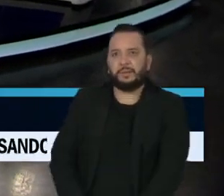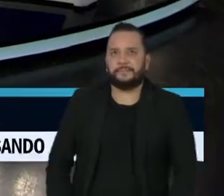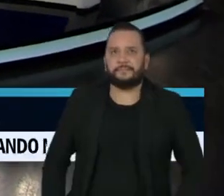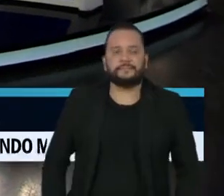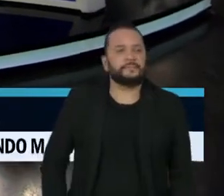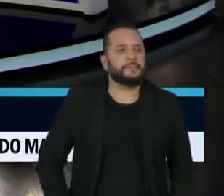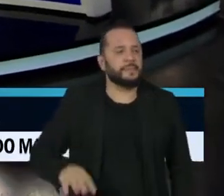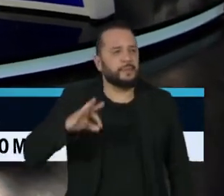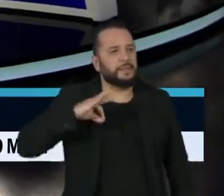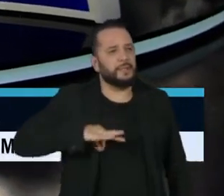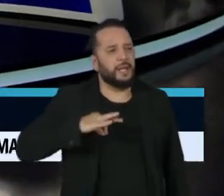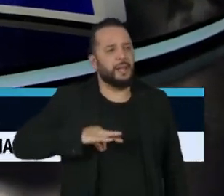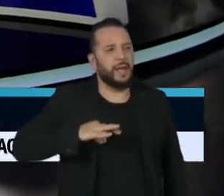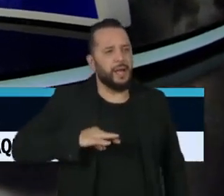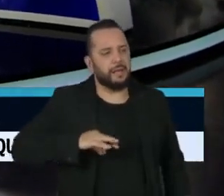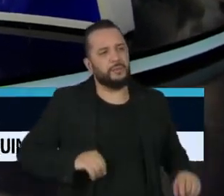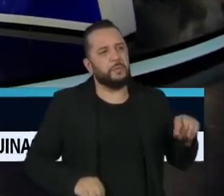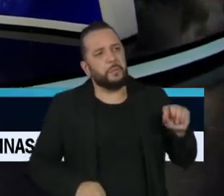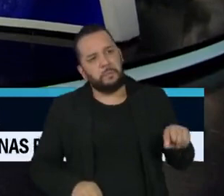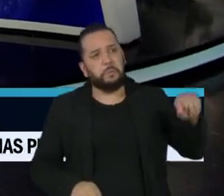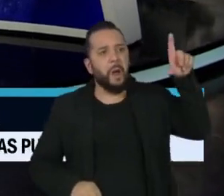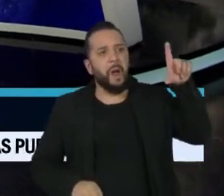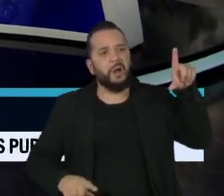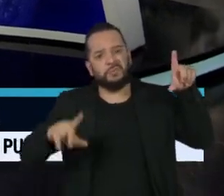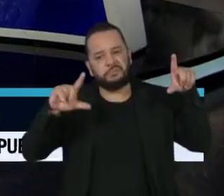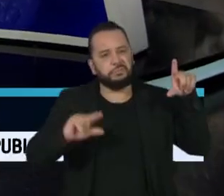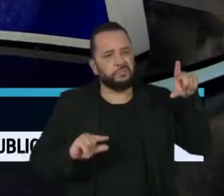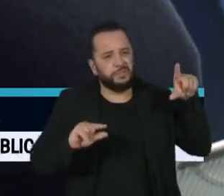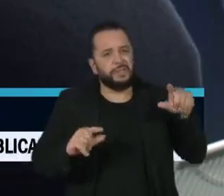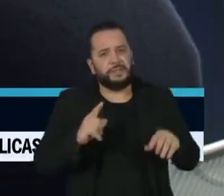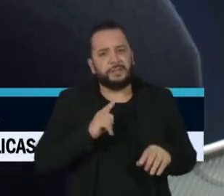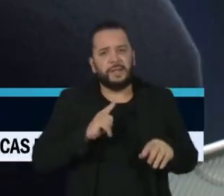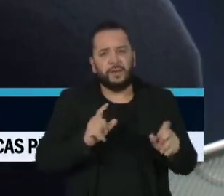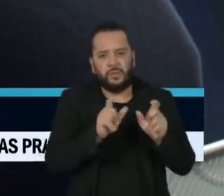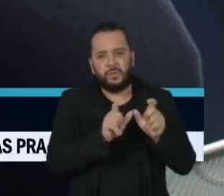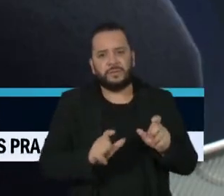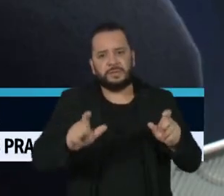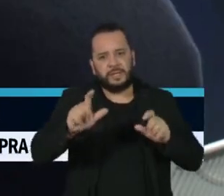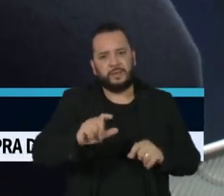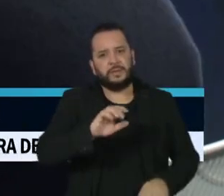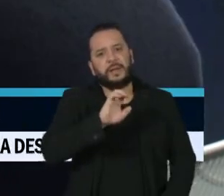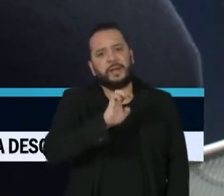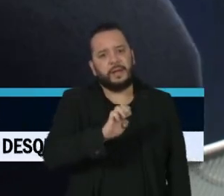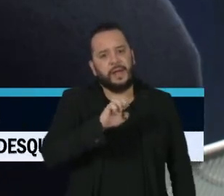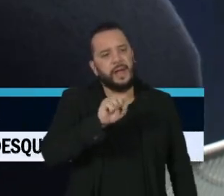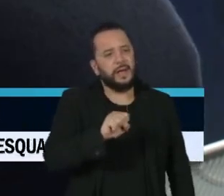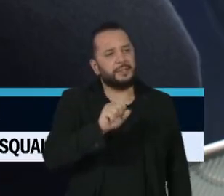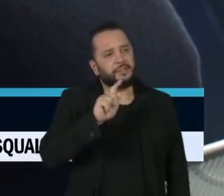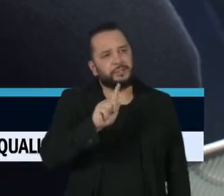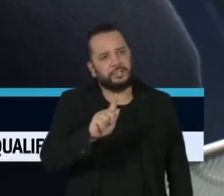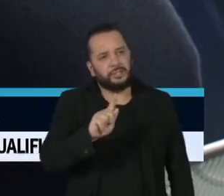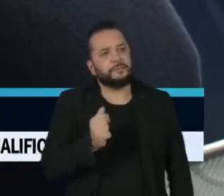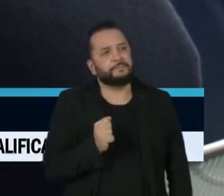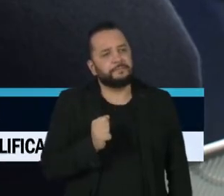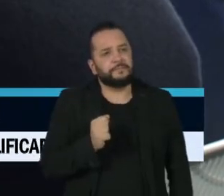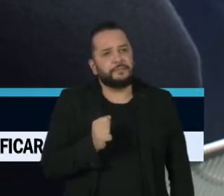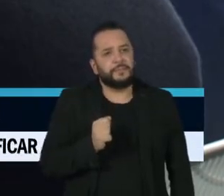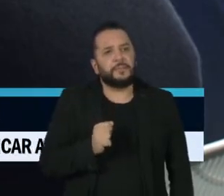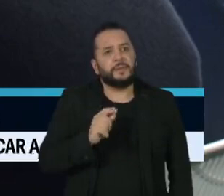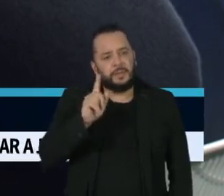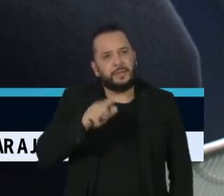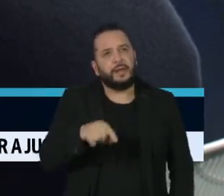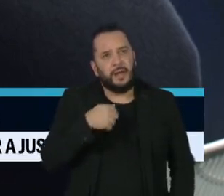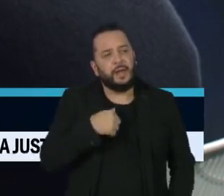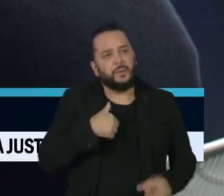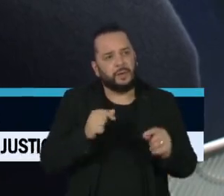A disparidade de salários vai de encontro ao conceito ESG. Uma das práticas do conceito ESG, que é justamente